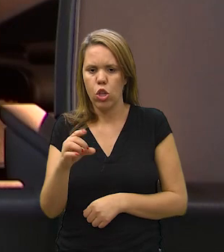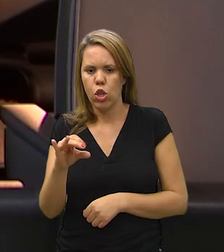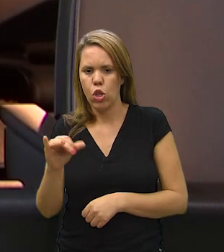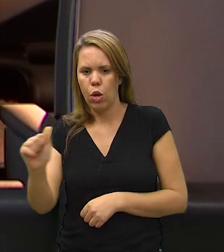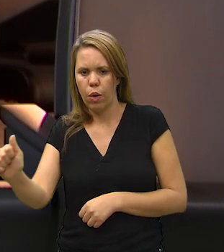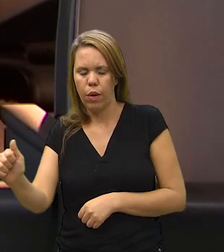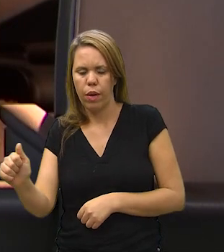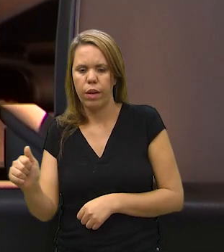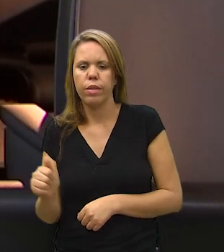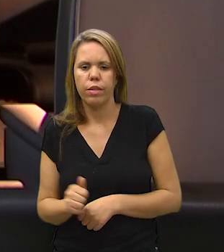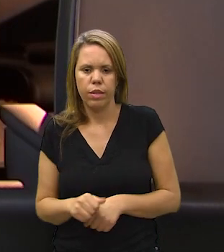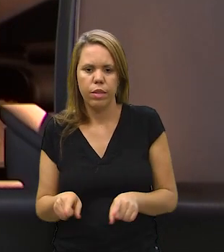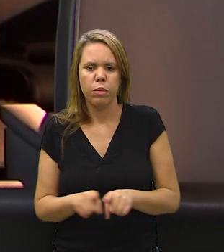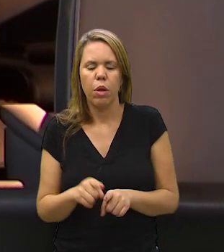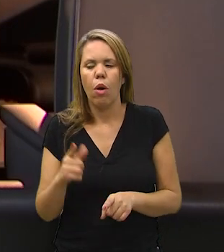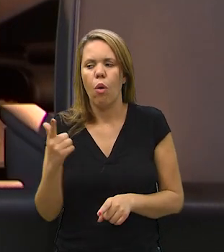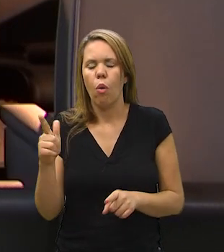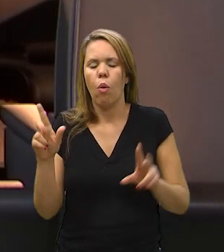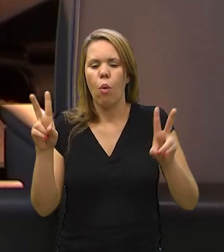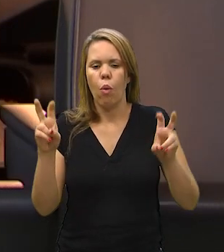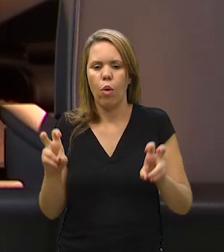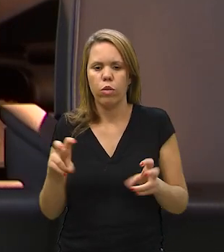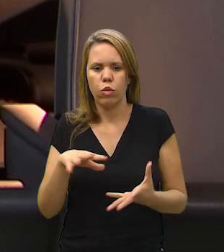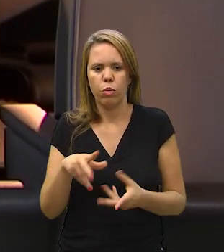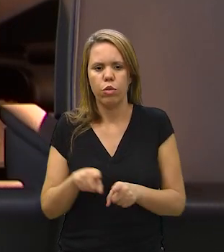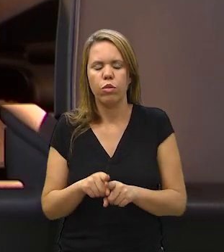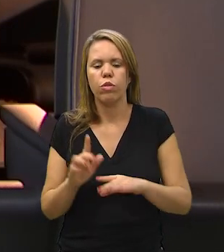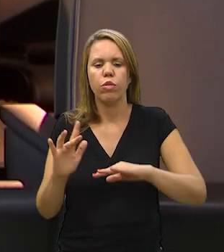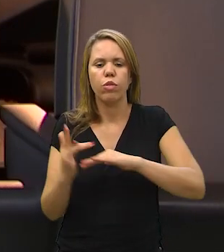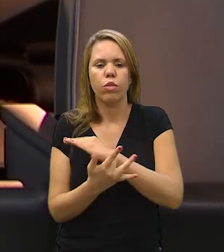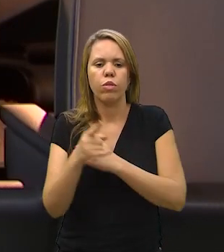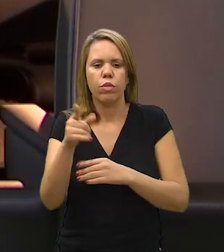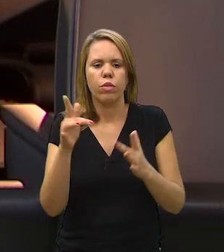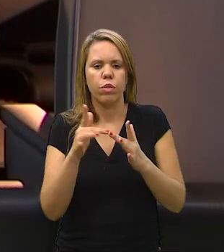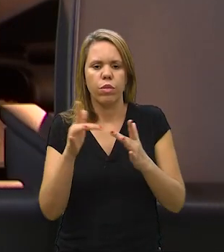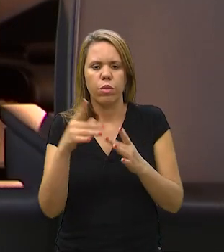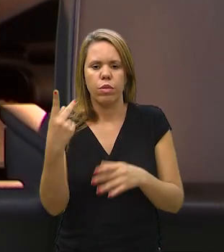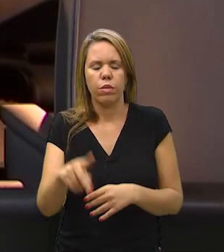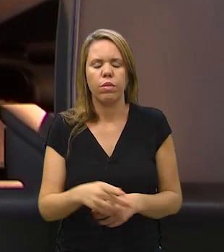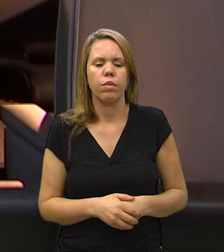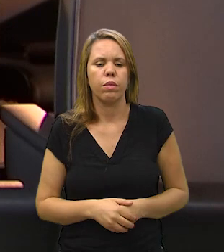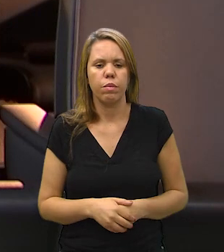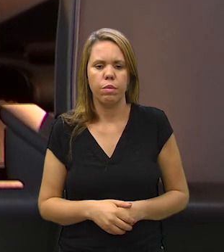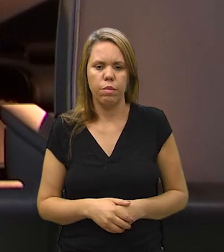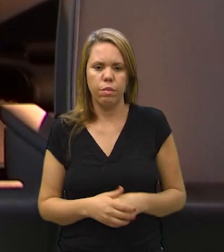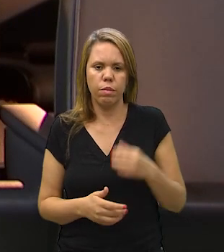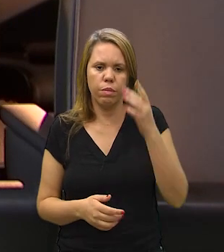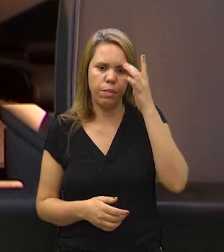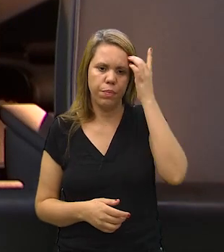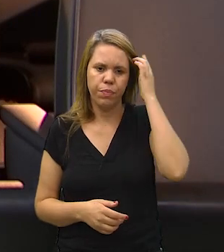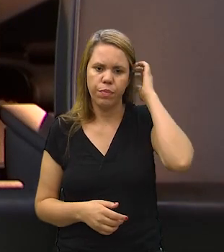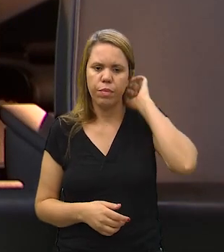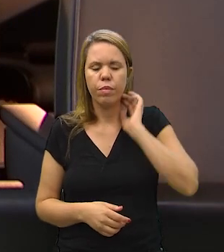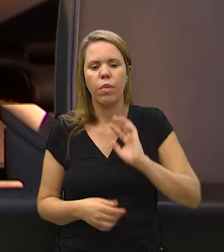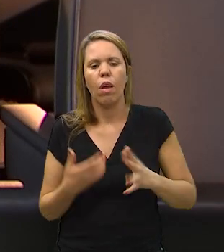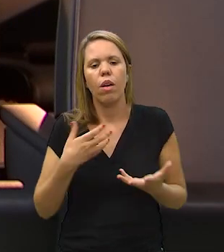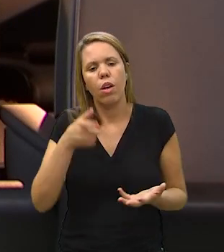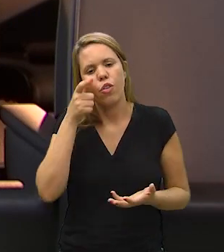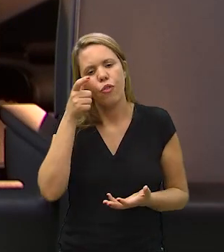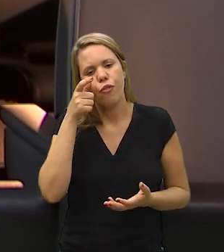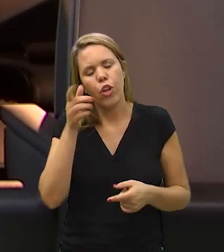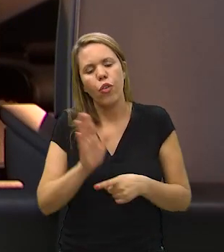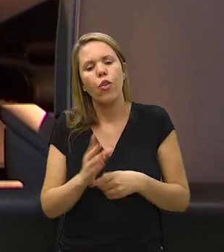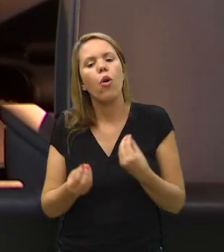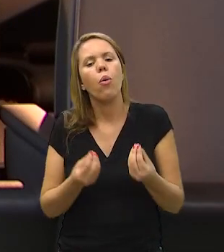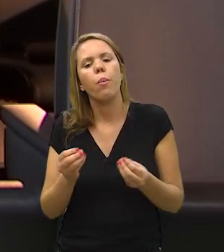um longa-metragem. Olha só. Rede social para o pessoal entrar em contato? Pra cobrar, eu quero assistir o filme, né?